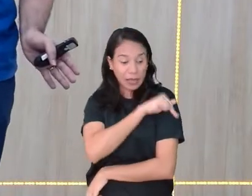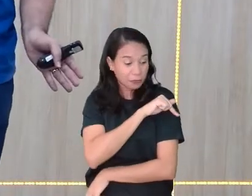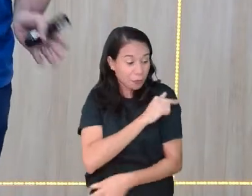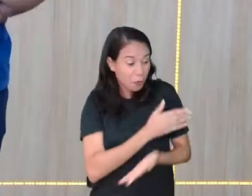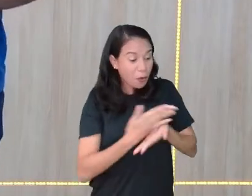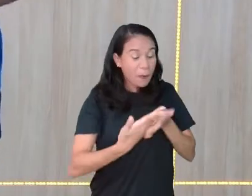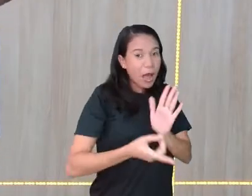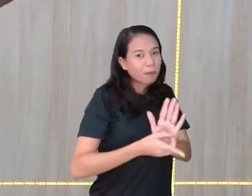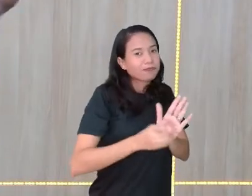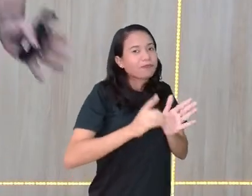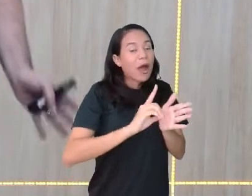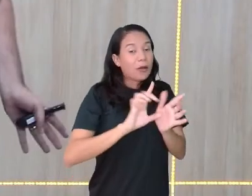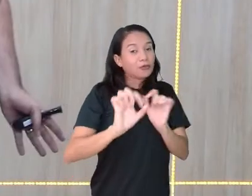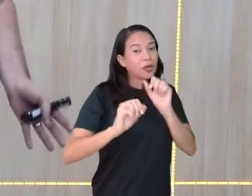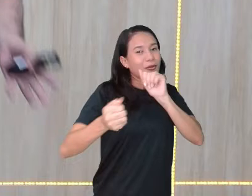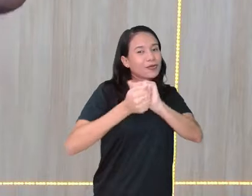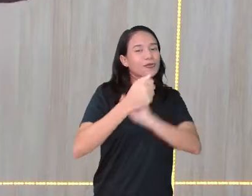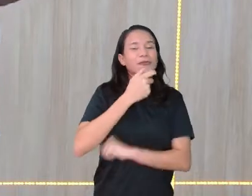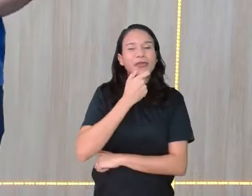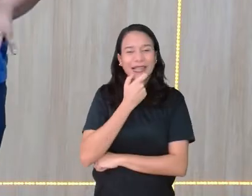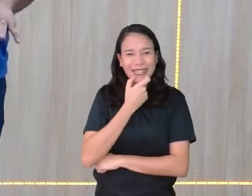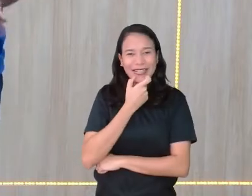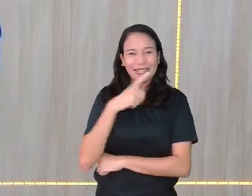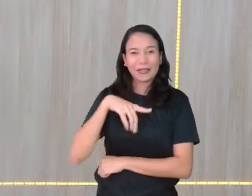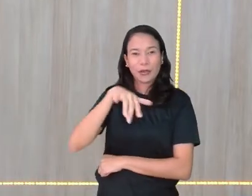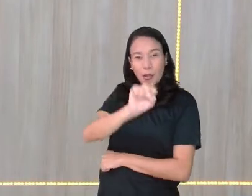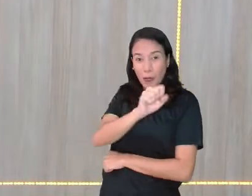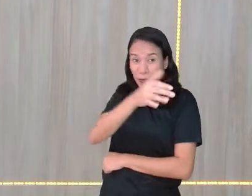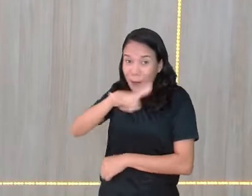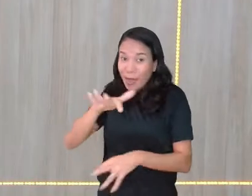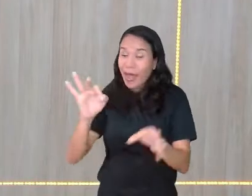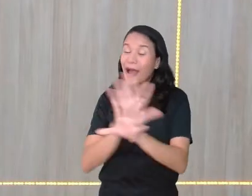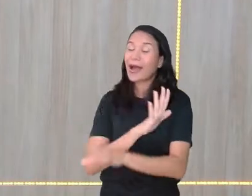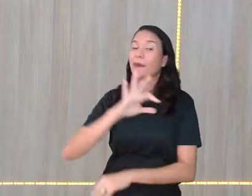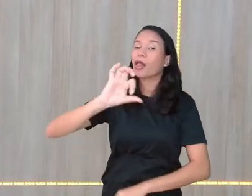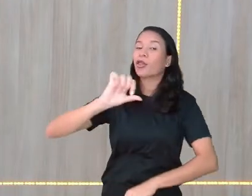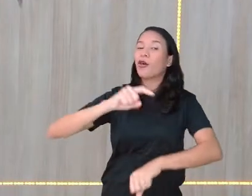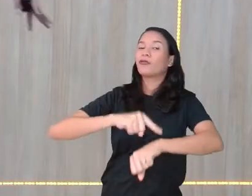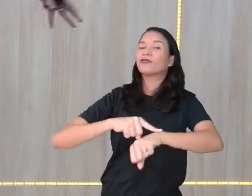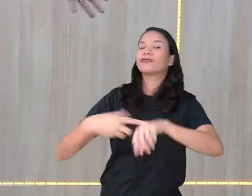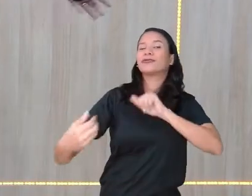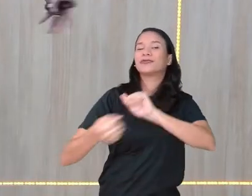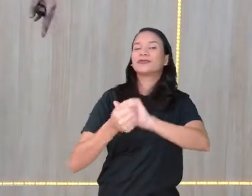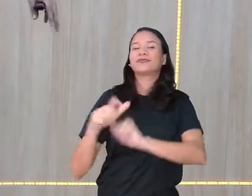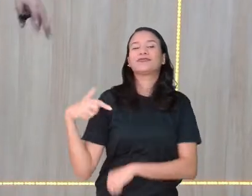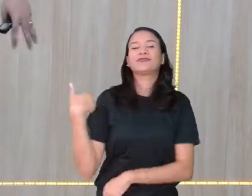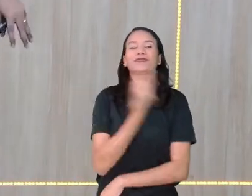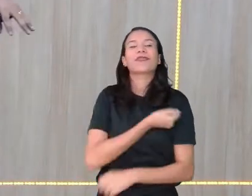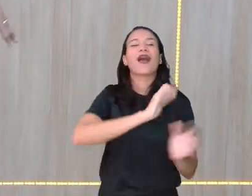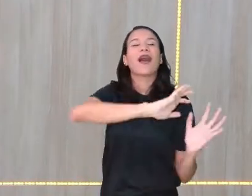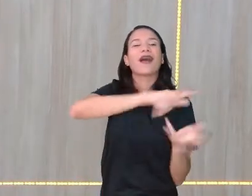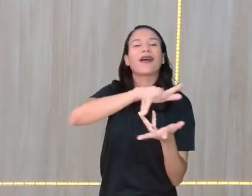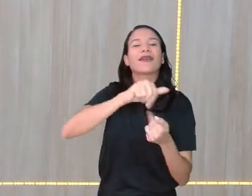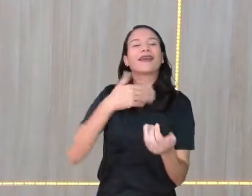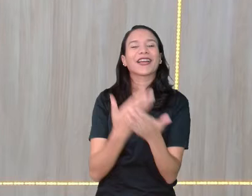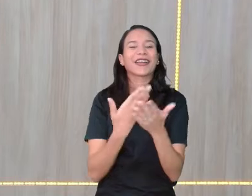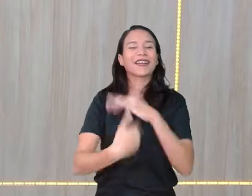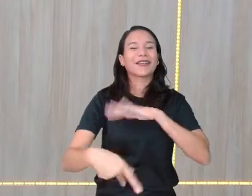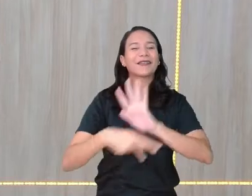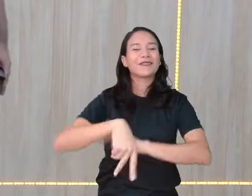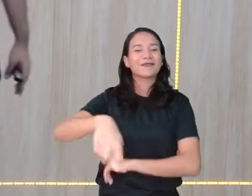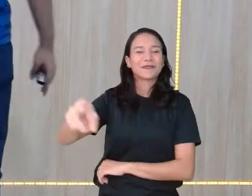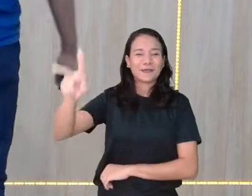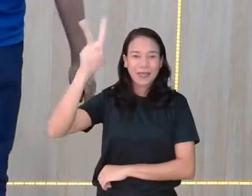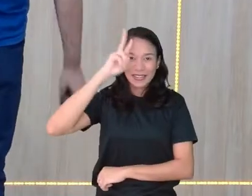né? Junto ali com o inglês, às 8h30. Termina às 9 com a gente aqui na Geografia. Essas são as aulas de segunda-feira.